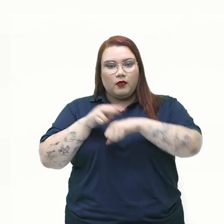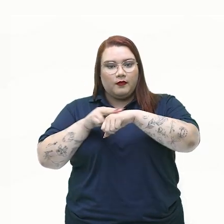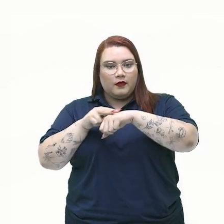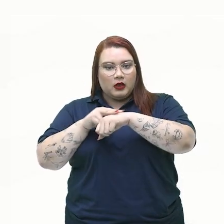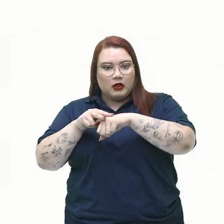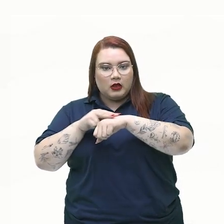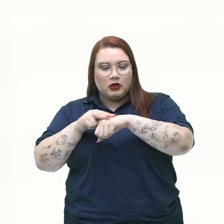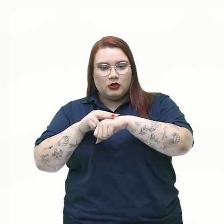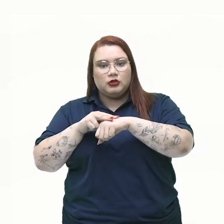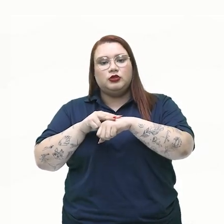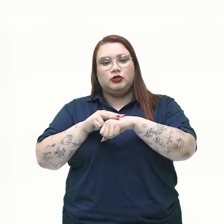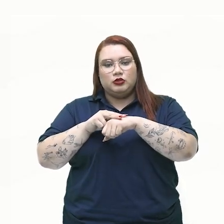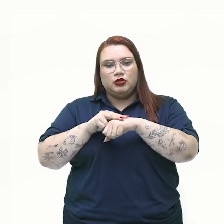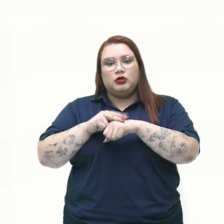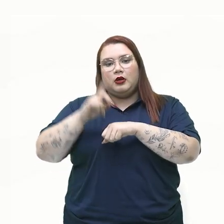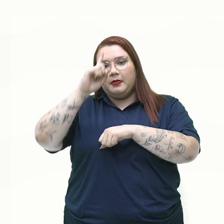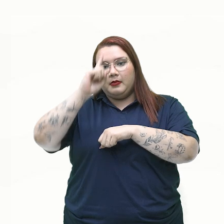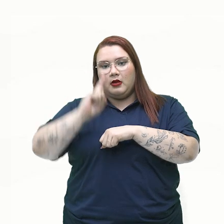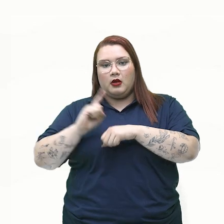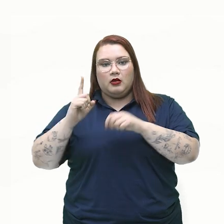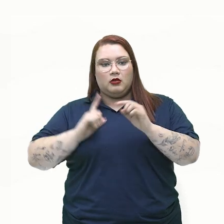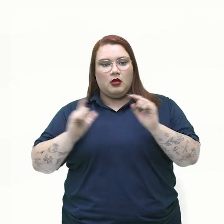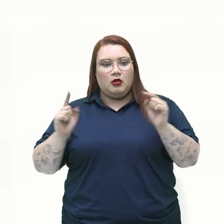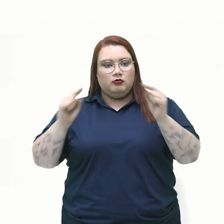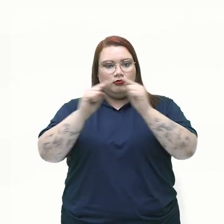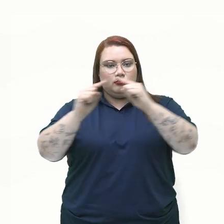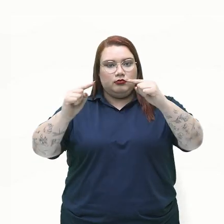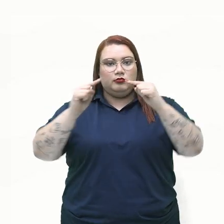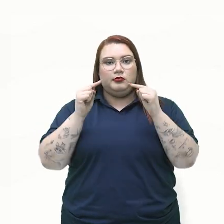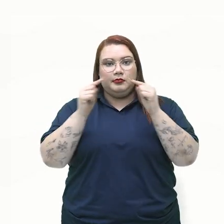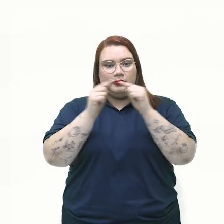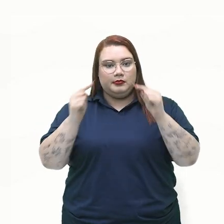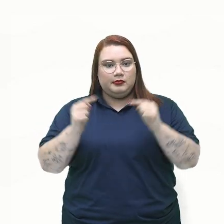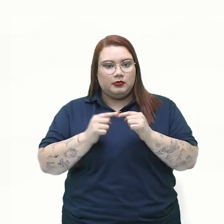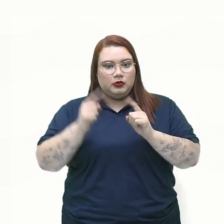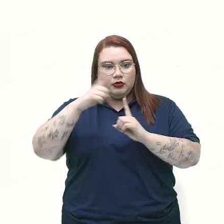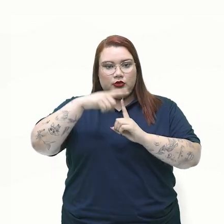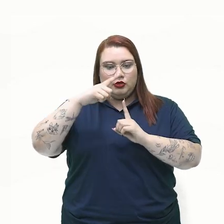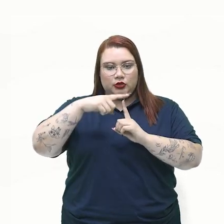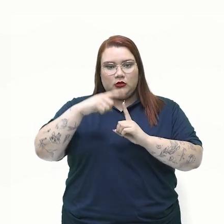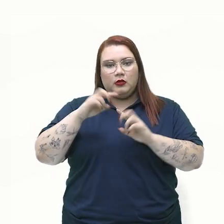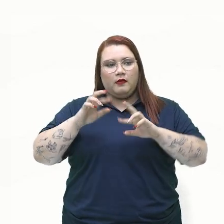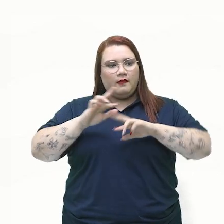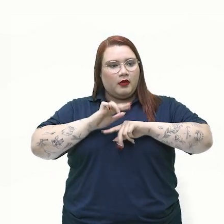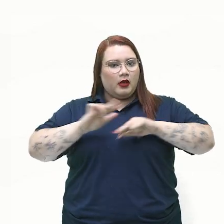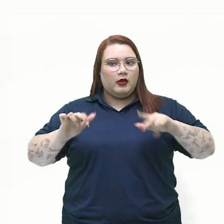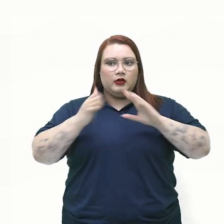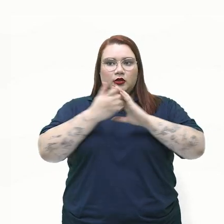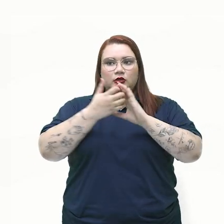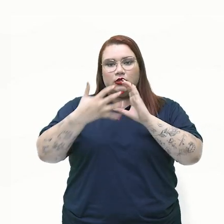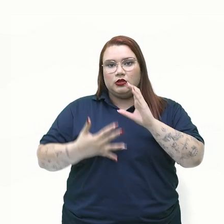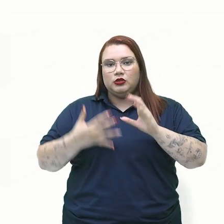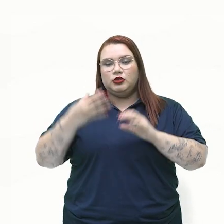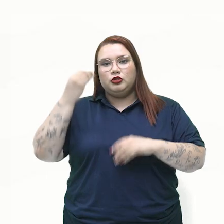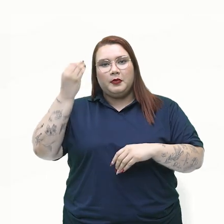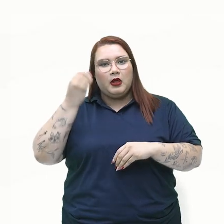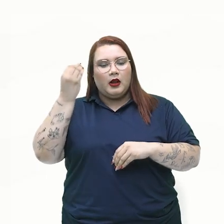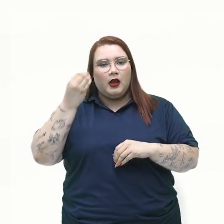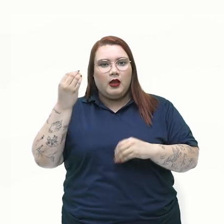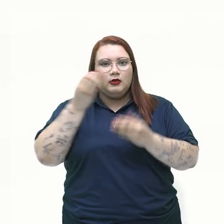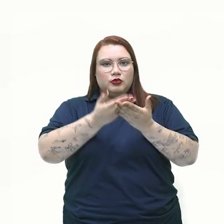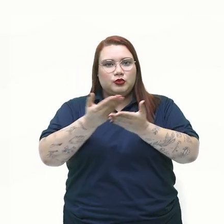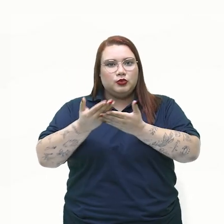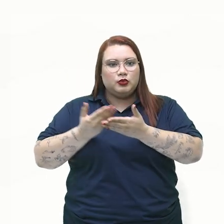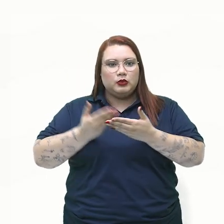a dominante e a amarela é a recessiva, tá? Então, observa que são várias características, experimentos